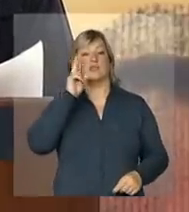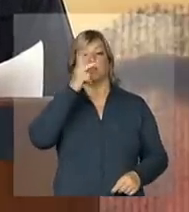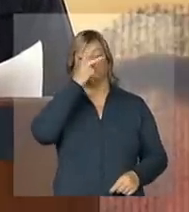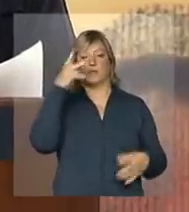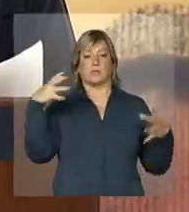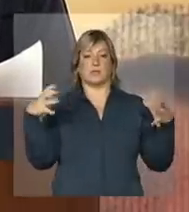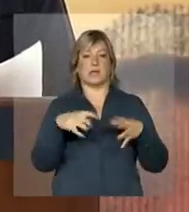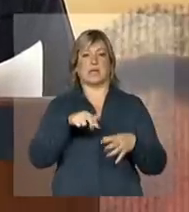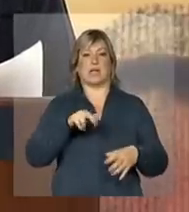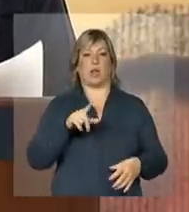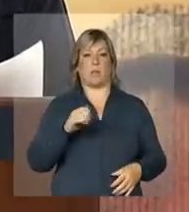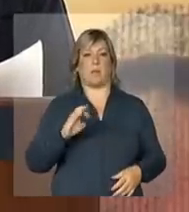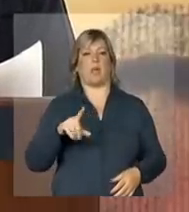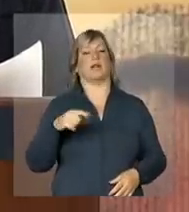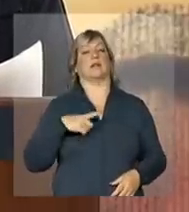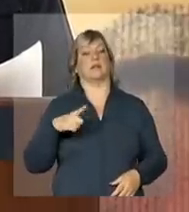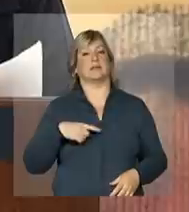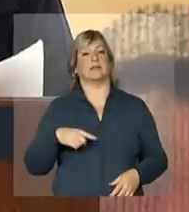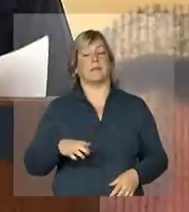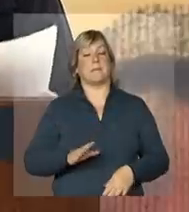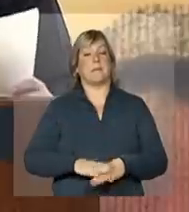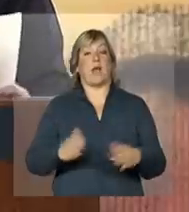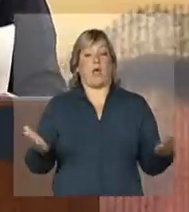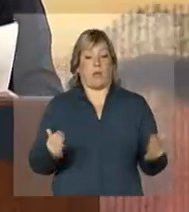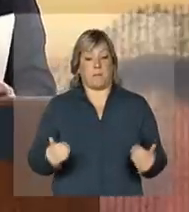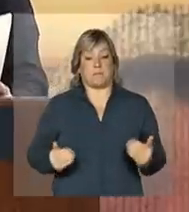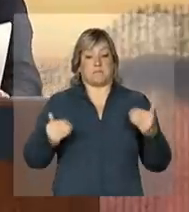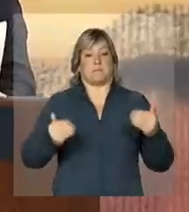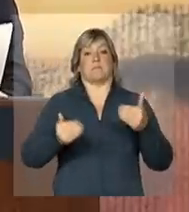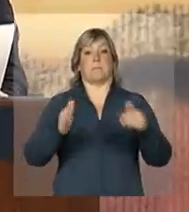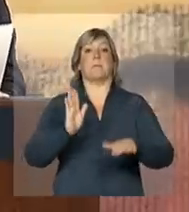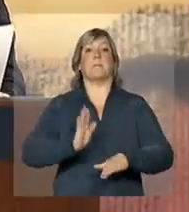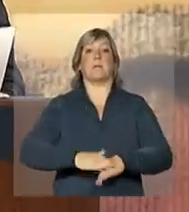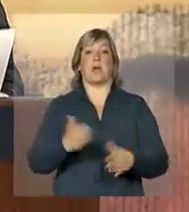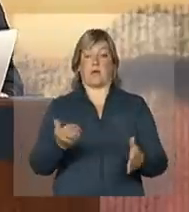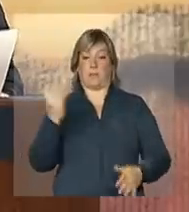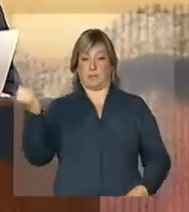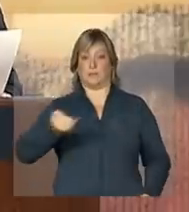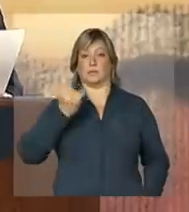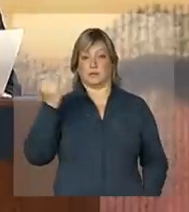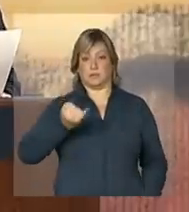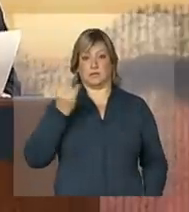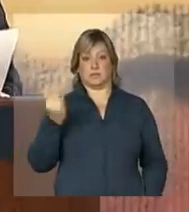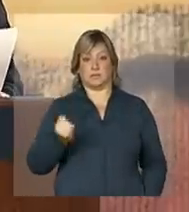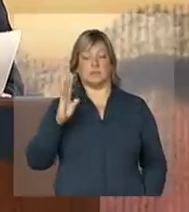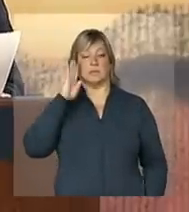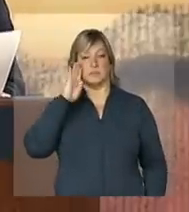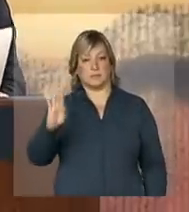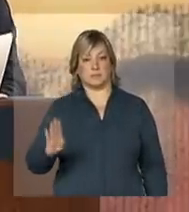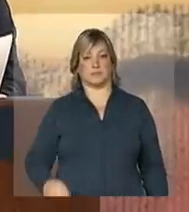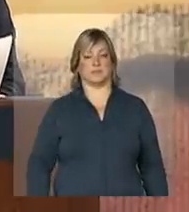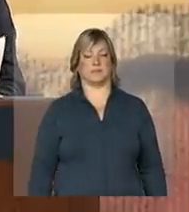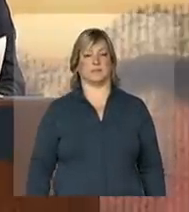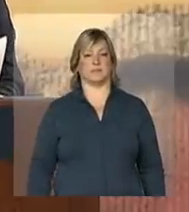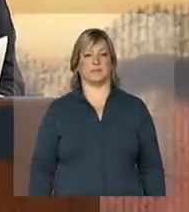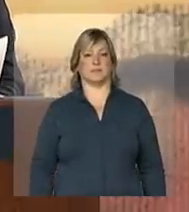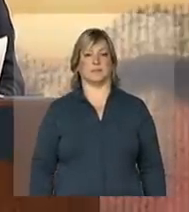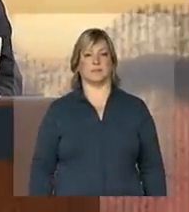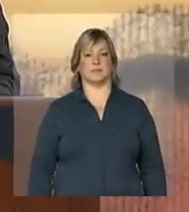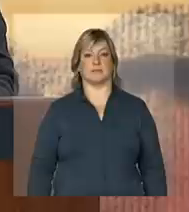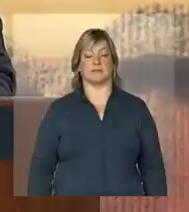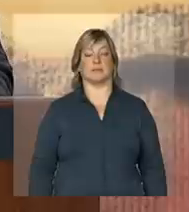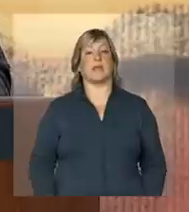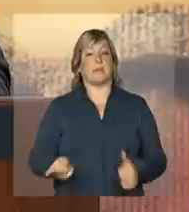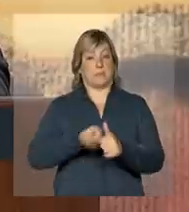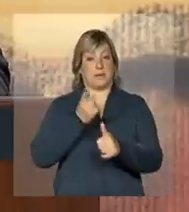quilombola damos hoje mais alguns passos que são Passos importantes e fundamentais eh